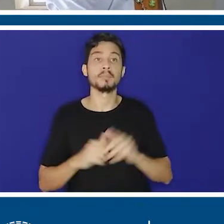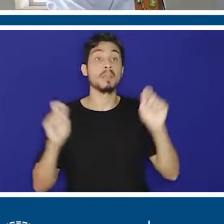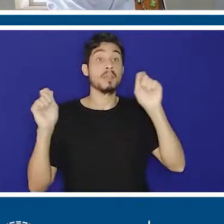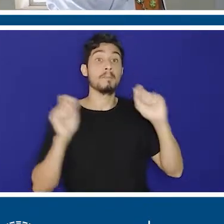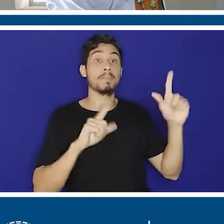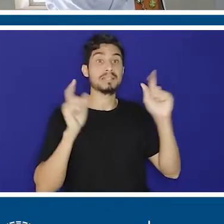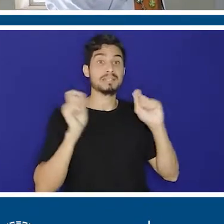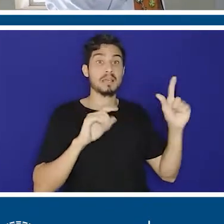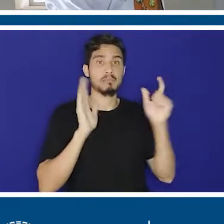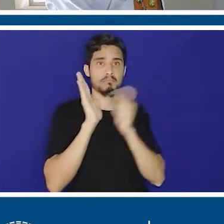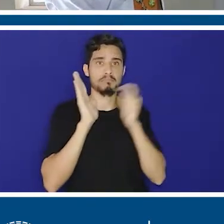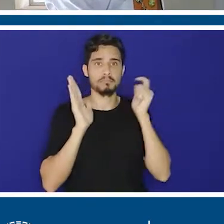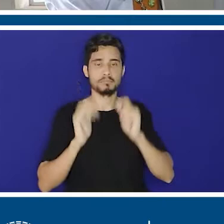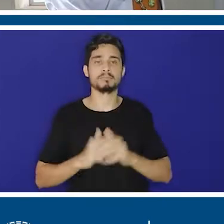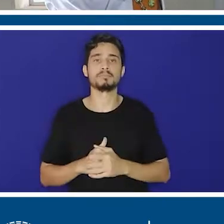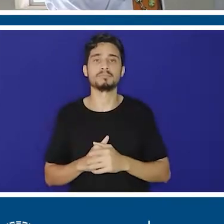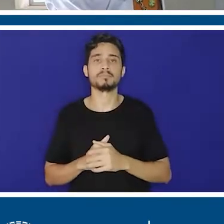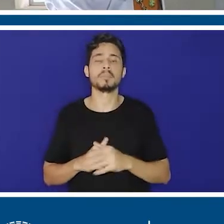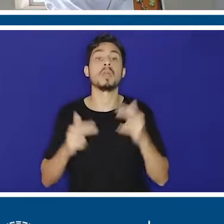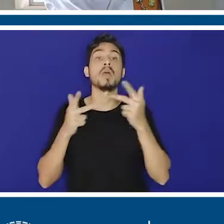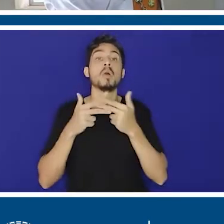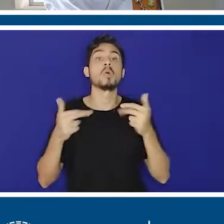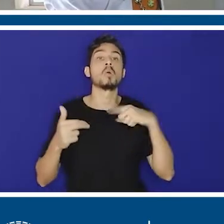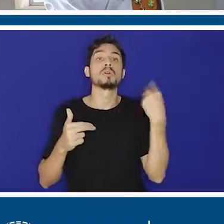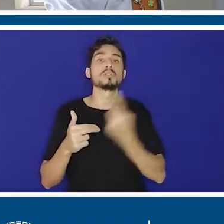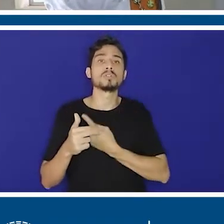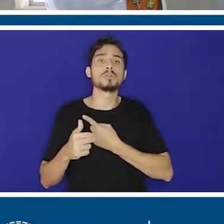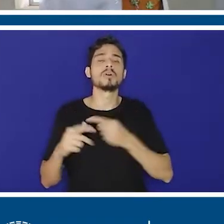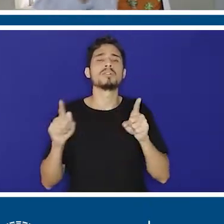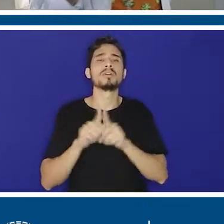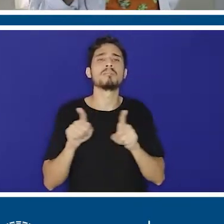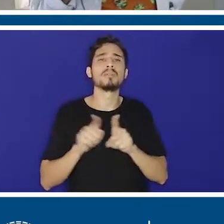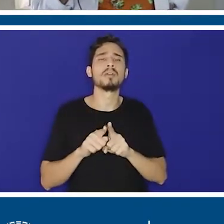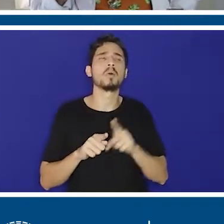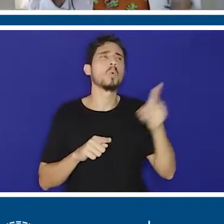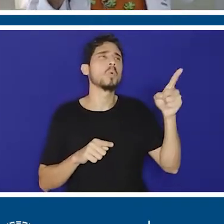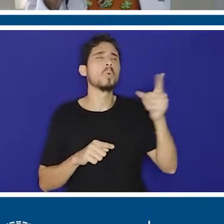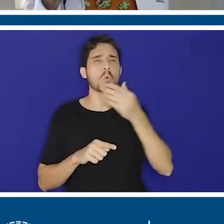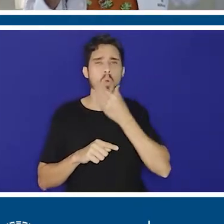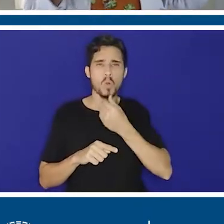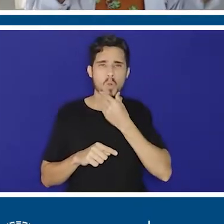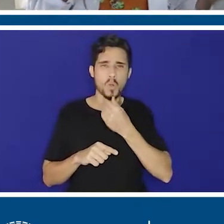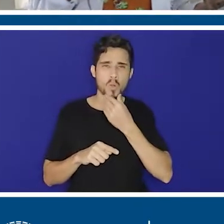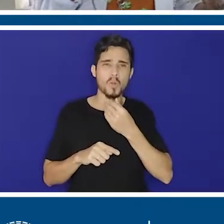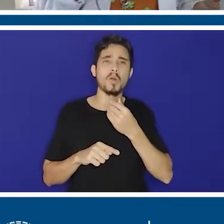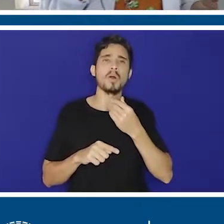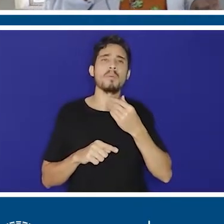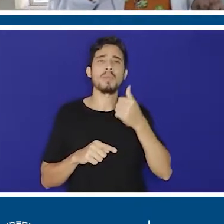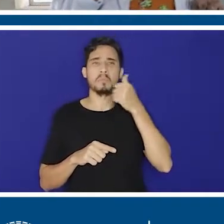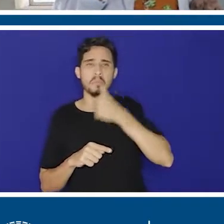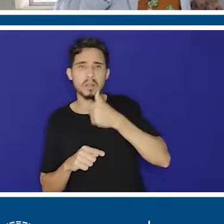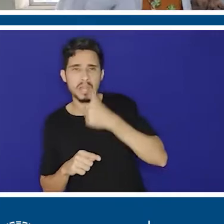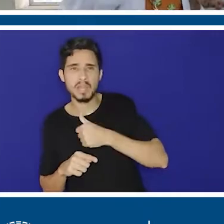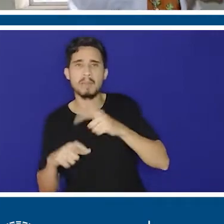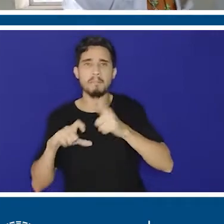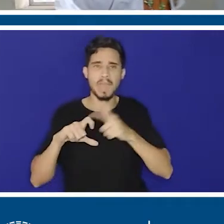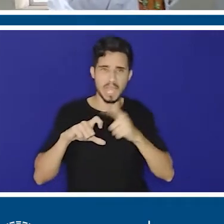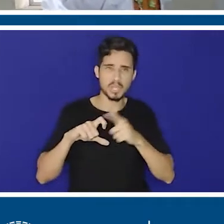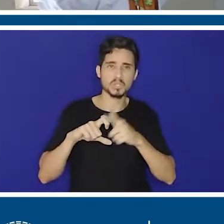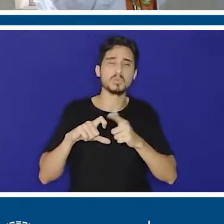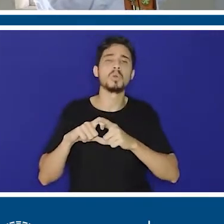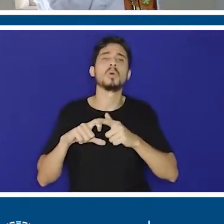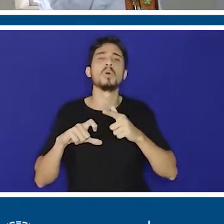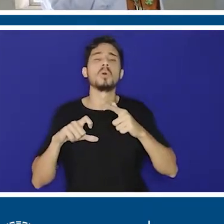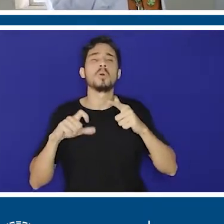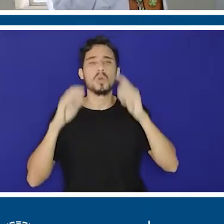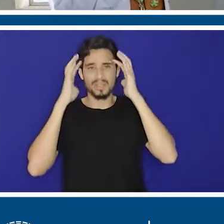Volta só um instantinho. Uma coisa que a gente sempre, o neurologista pensa mais do que o psiquiatra às vezes,